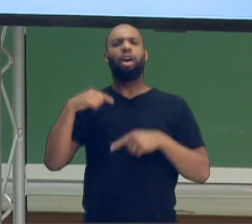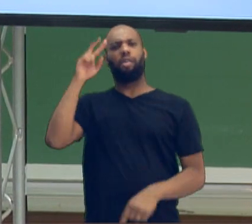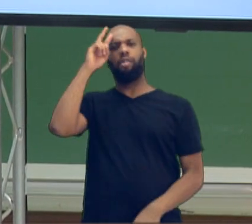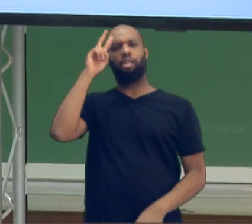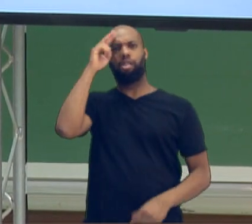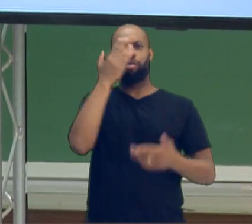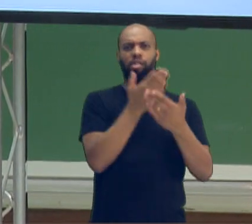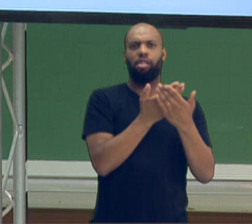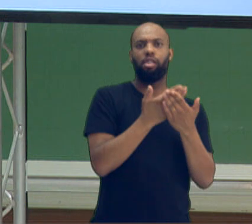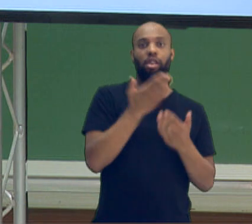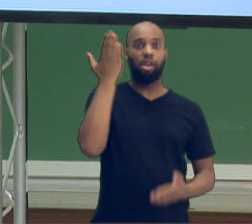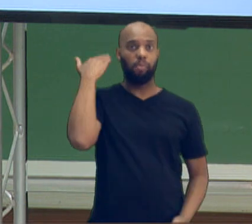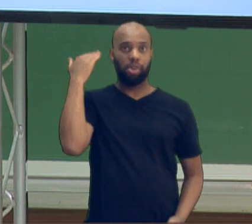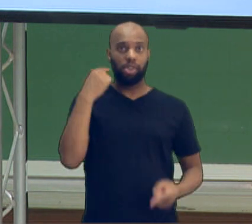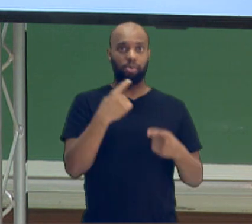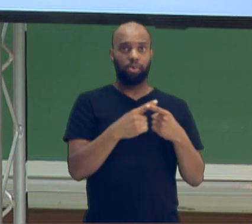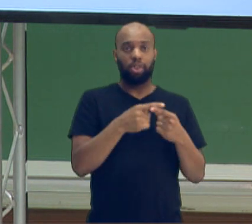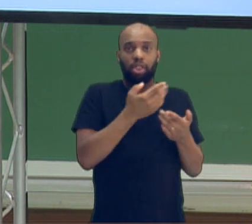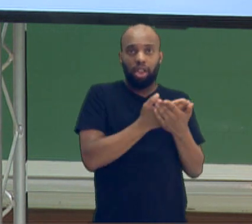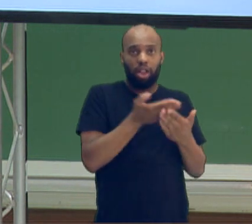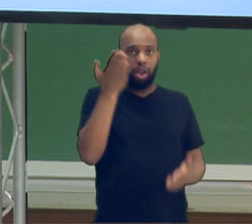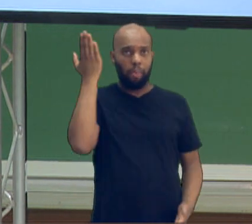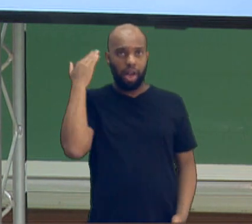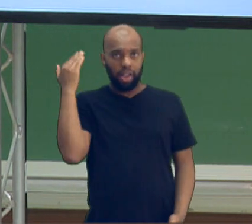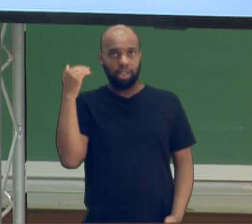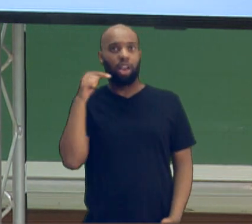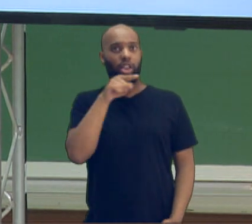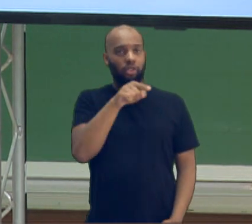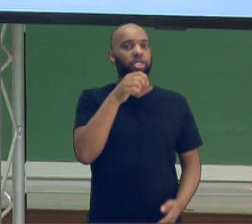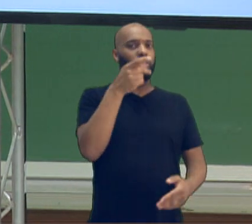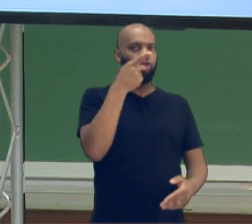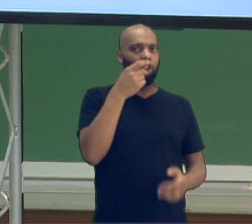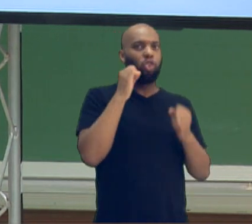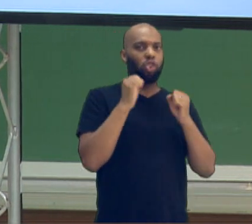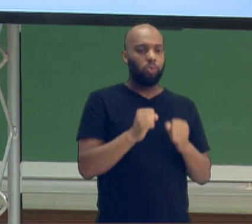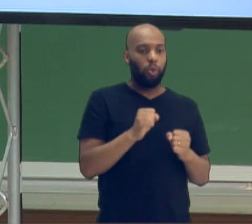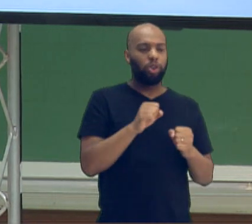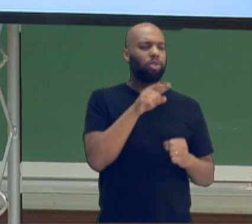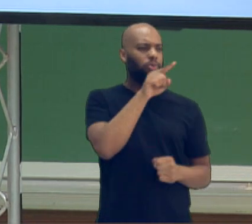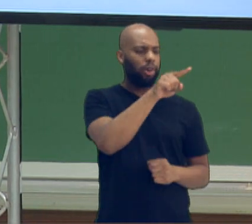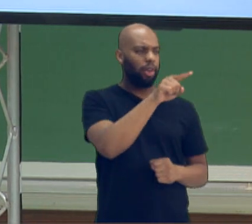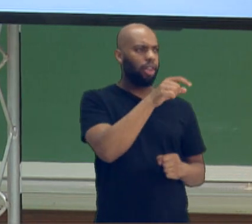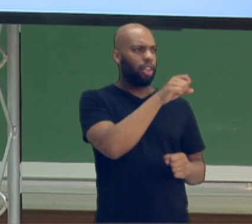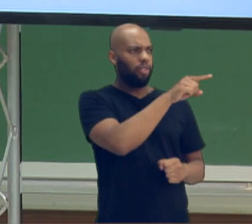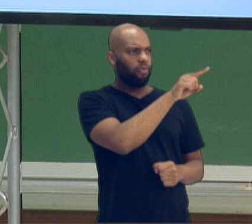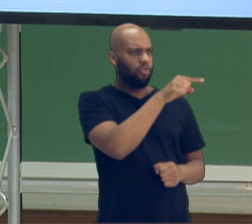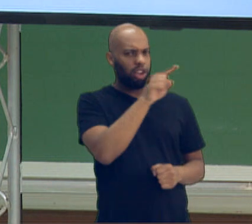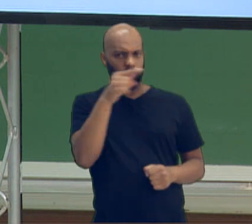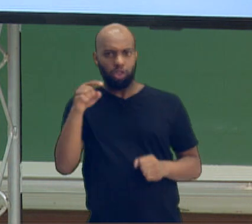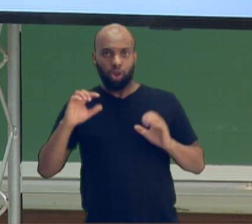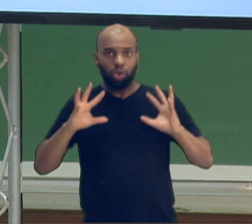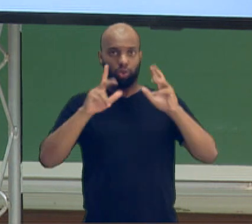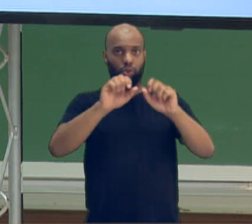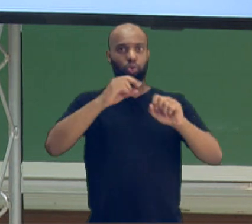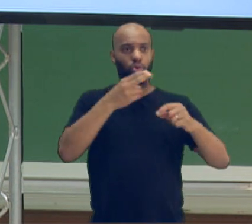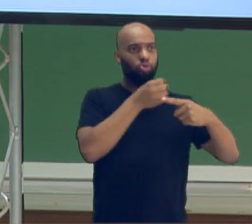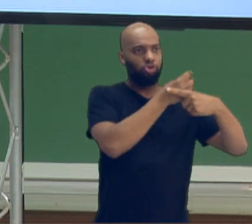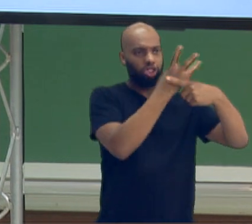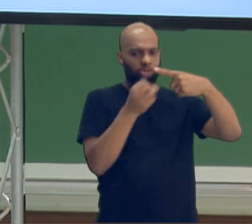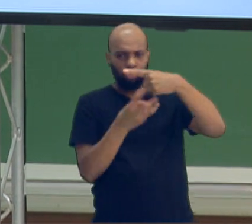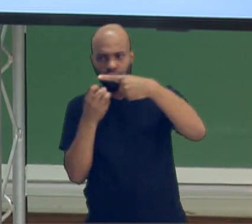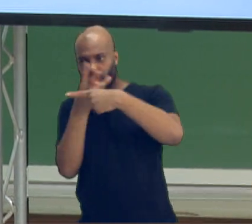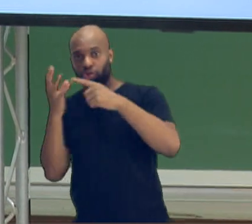A aula anterior, ela falou que podia transformar ou tudo em decimal ou tudo em fração. Vamos ver?